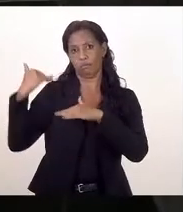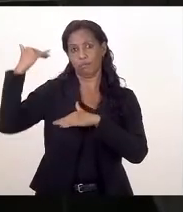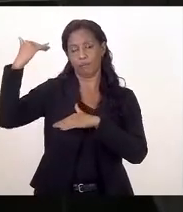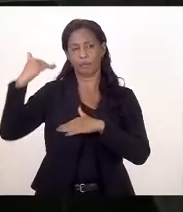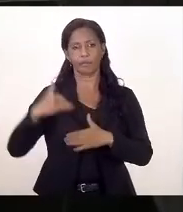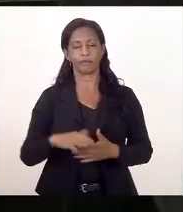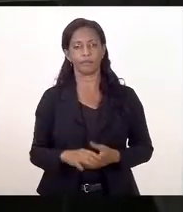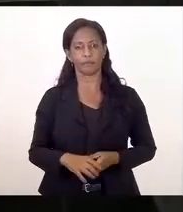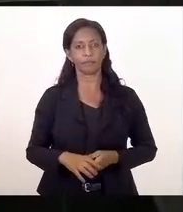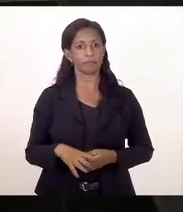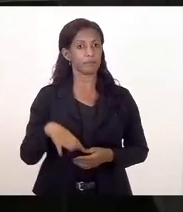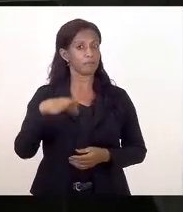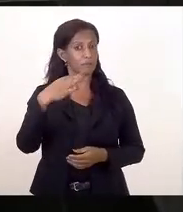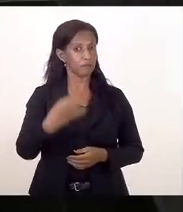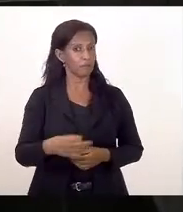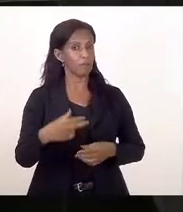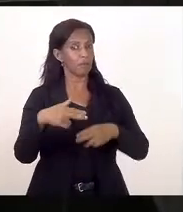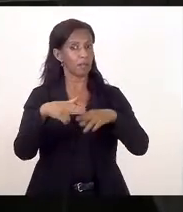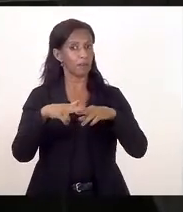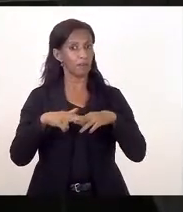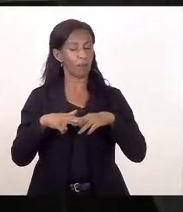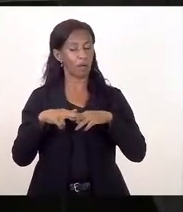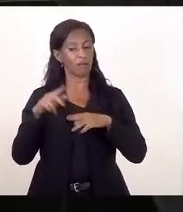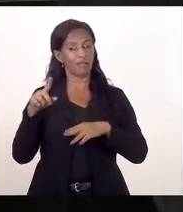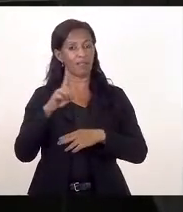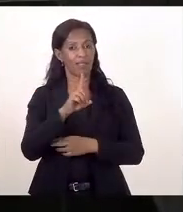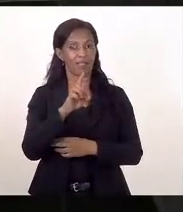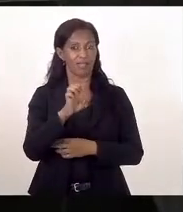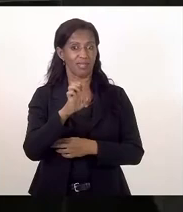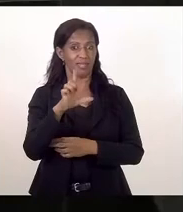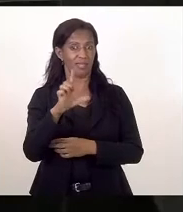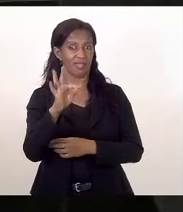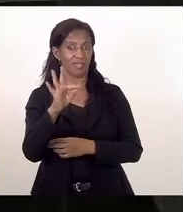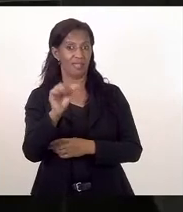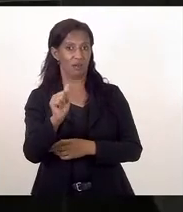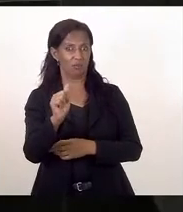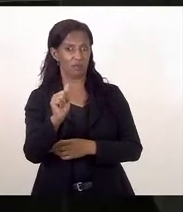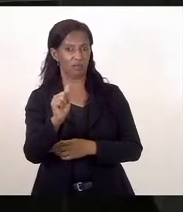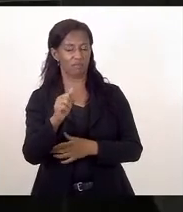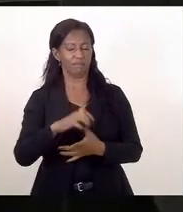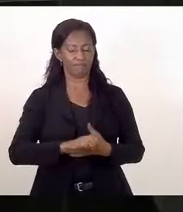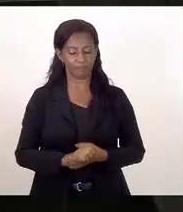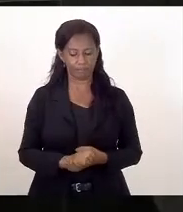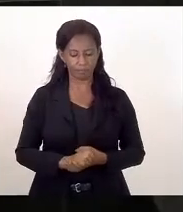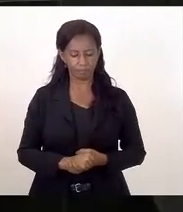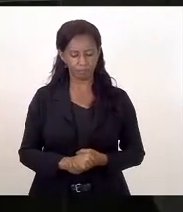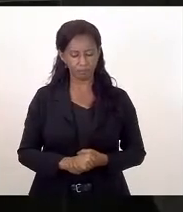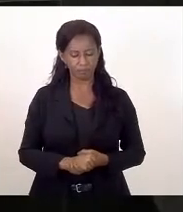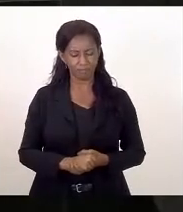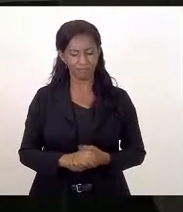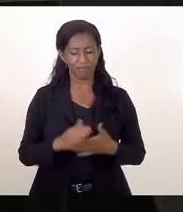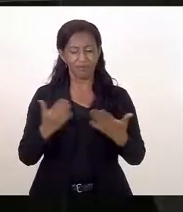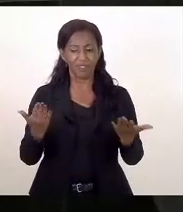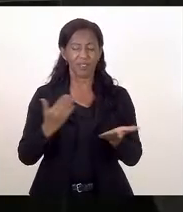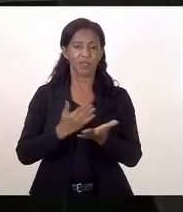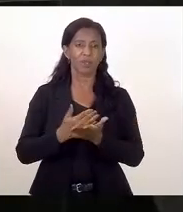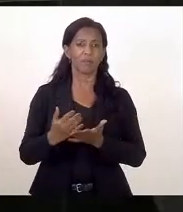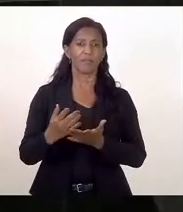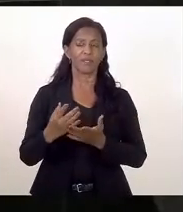exatamente por causa dessa variante delta. E aí começam a ter muitas discussões.